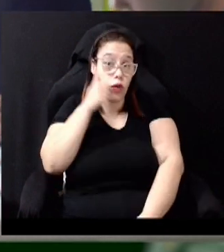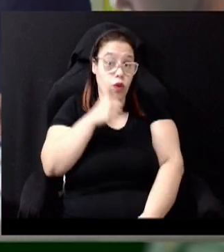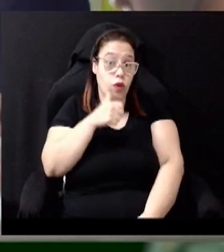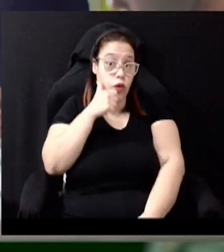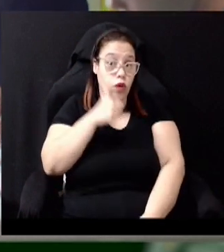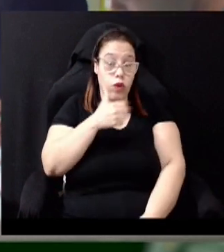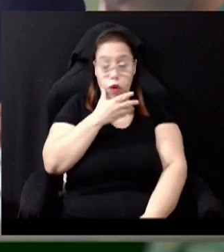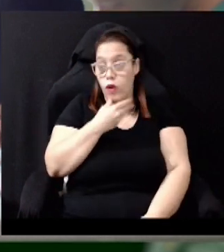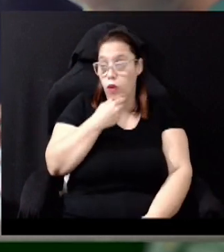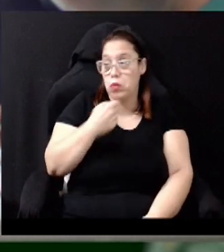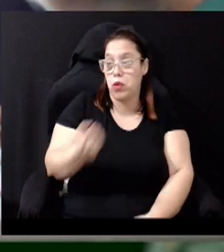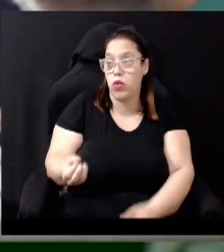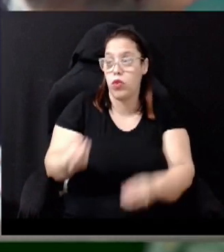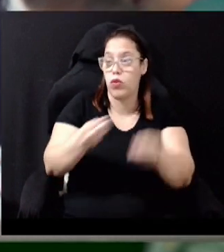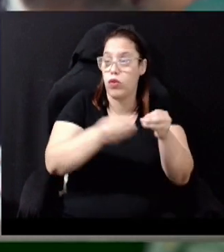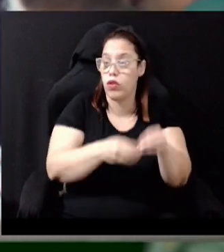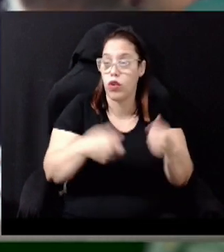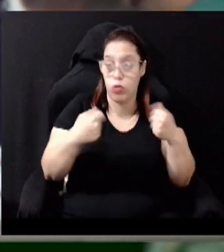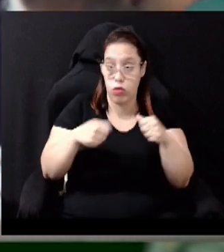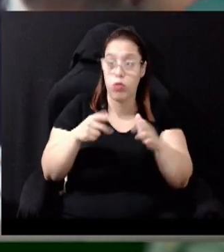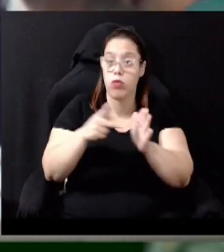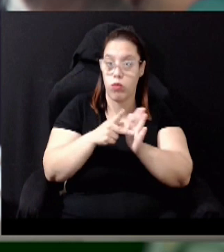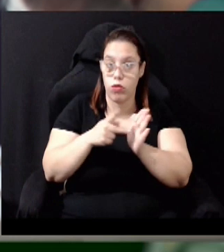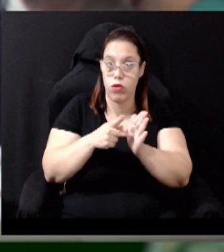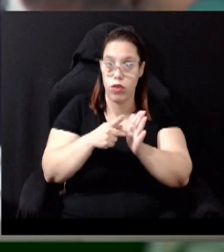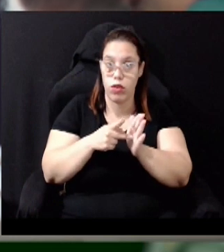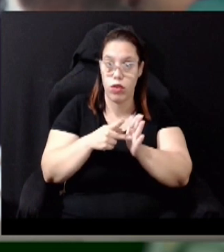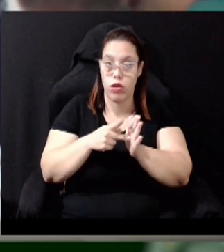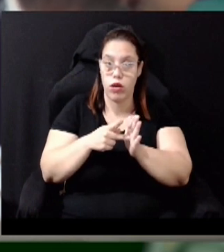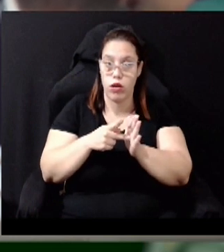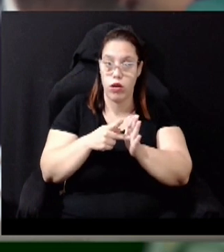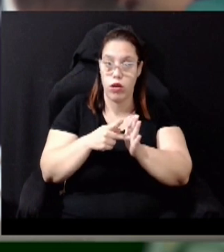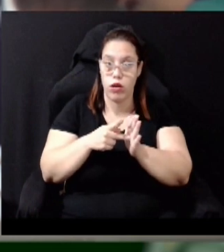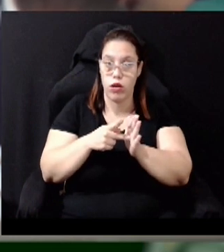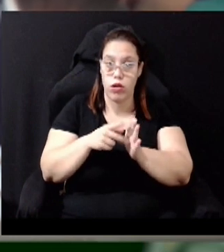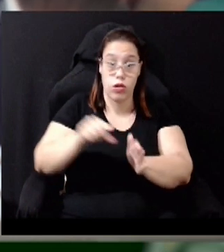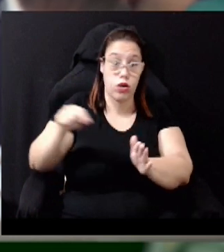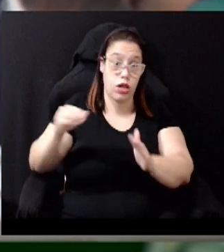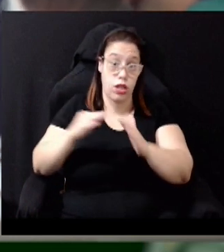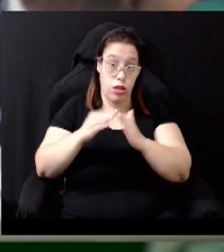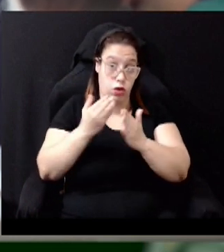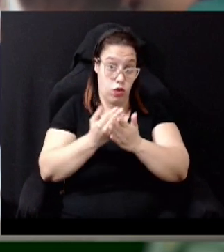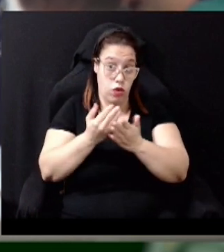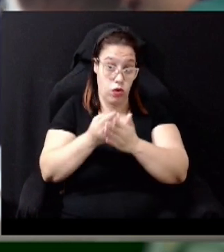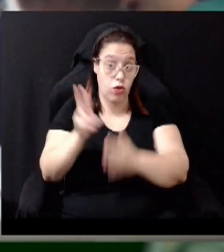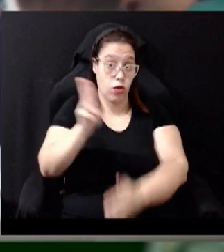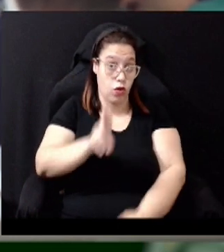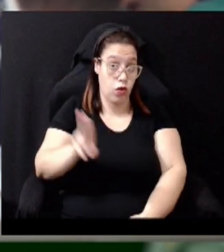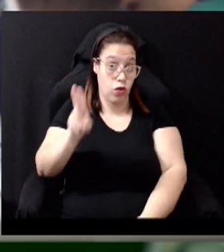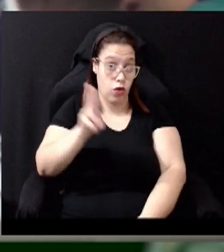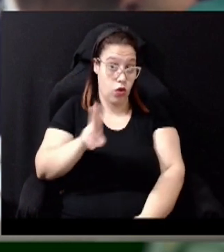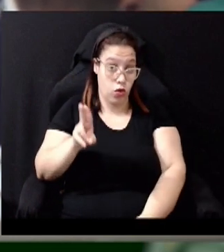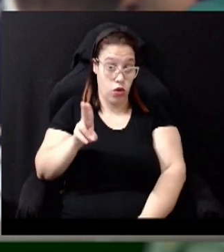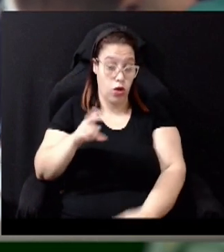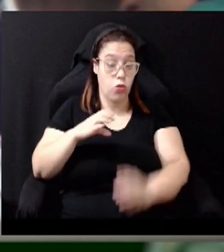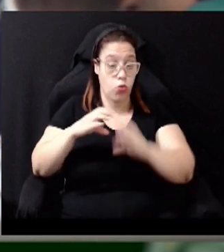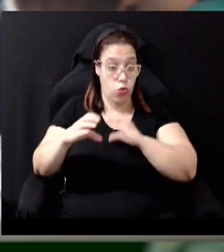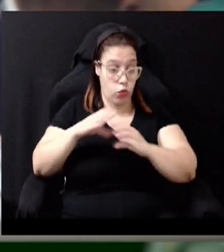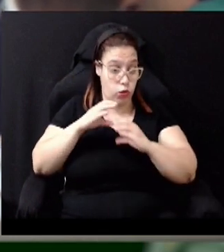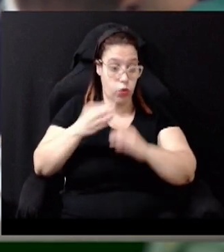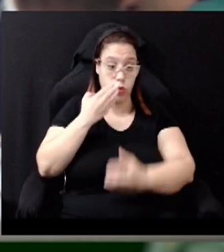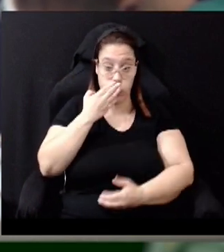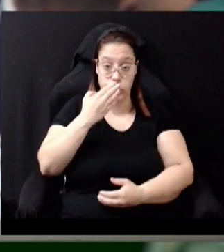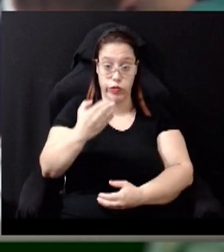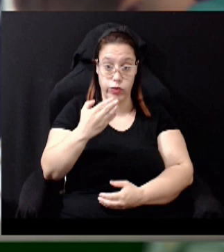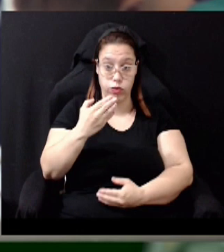trouxer por uma necessidade, olha, eu preciso ter o equipamento, porque a hora que eu sair do colégio eu vou usar uma comunicação, eu vou pedir um